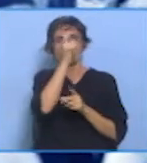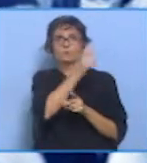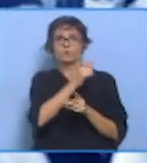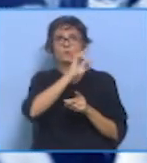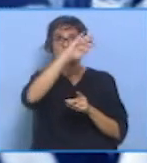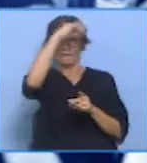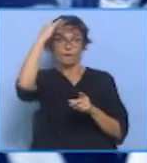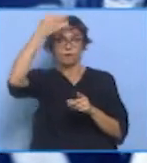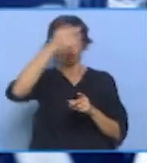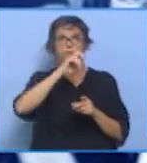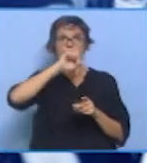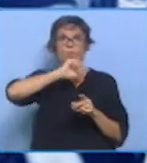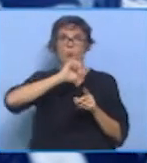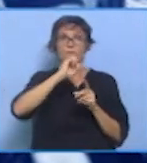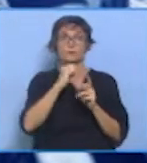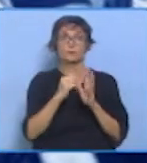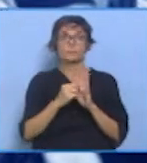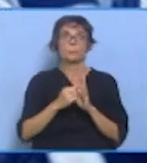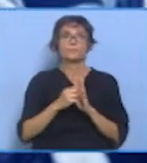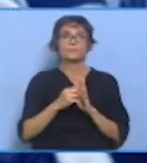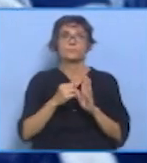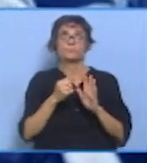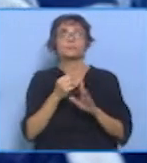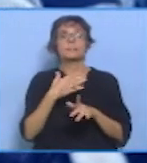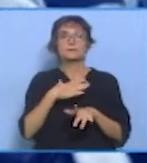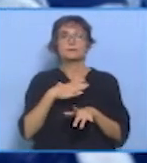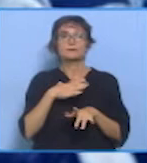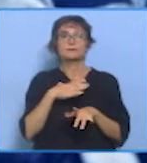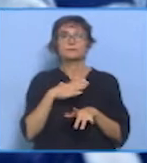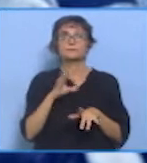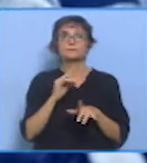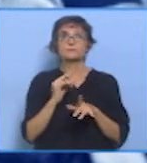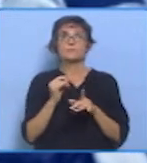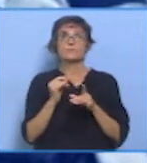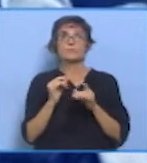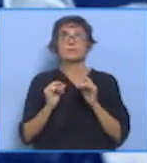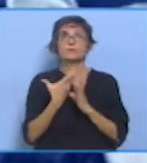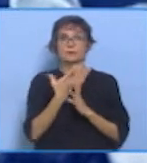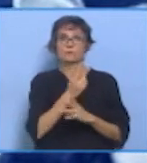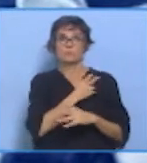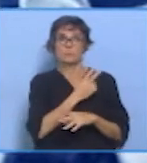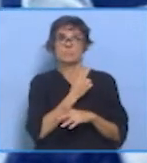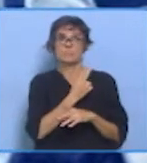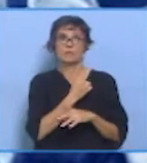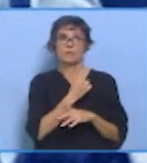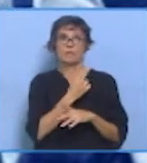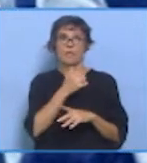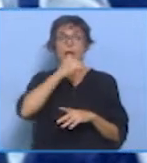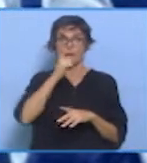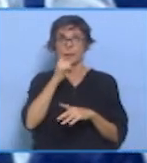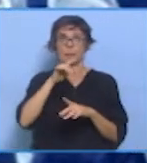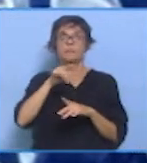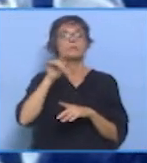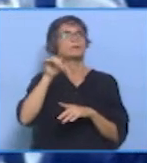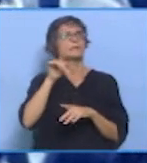fundar uma universidade na Irlanda. E quando ele vai começar a pensar